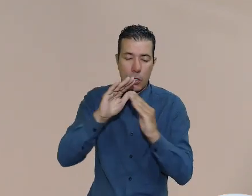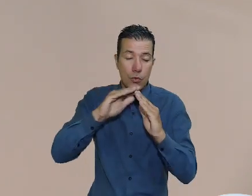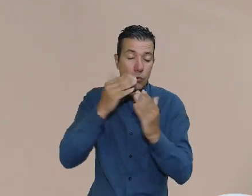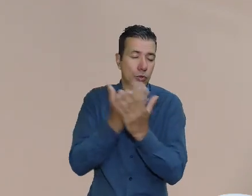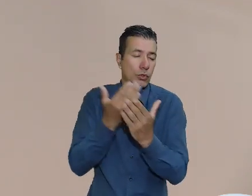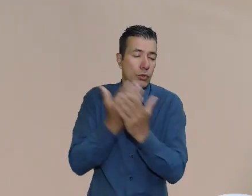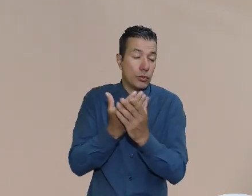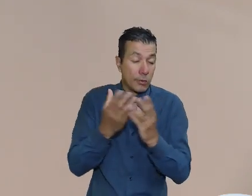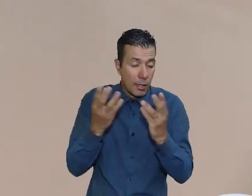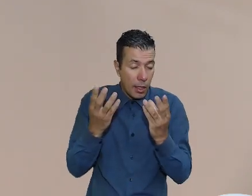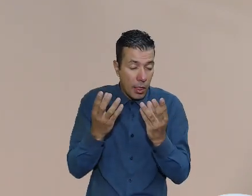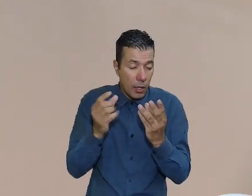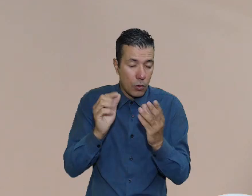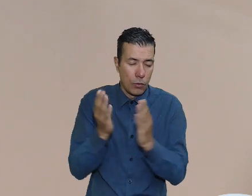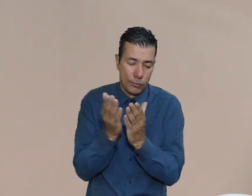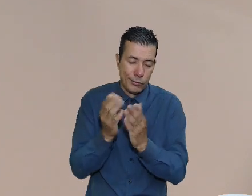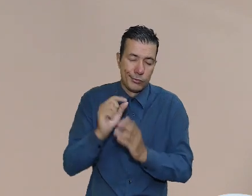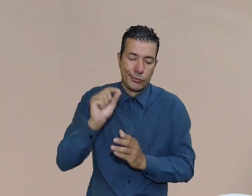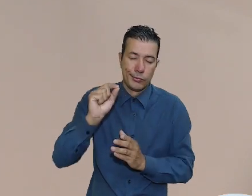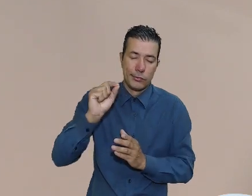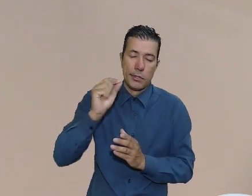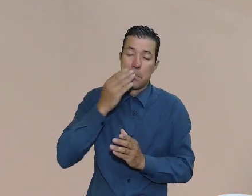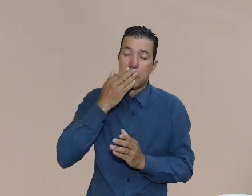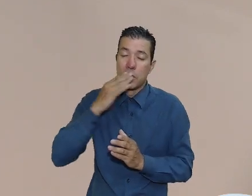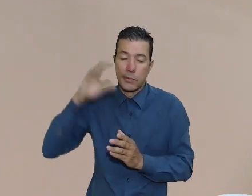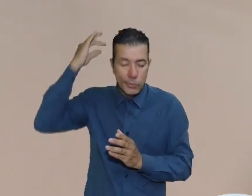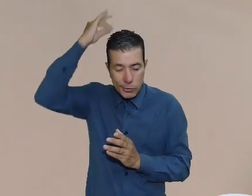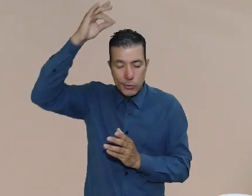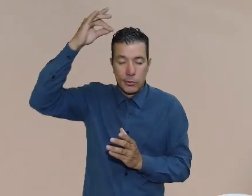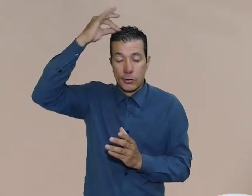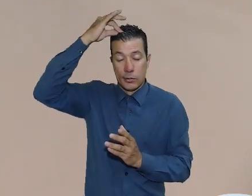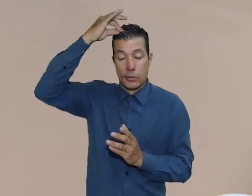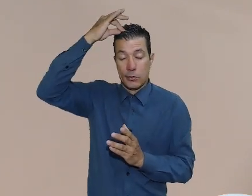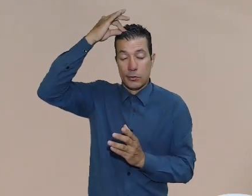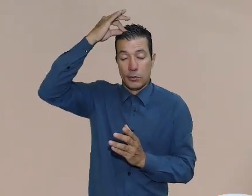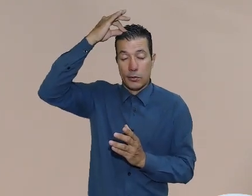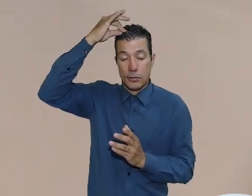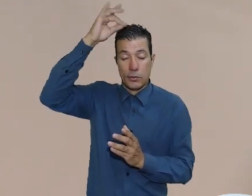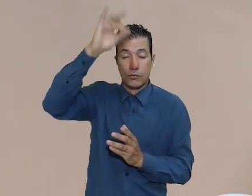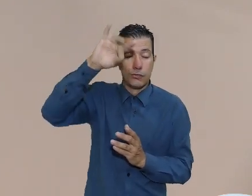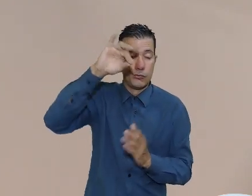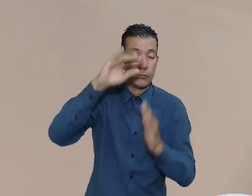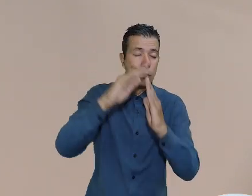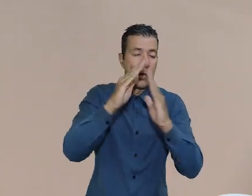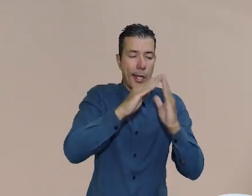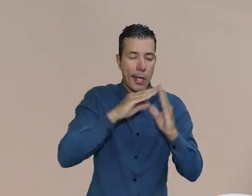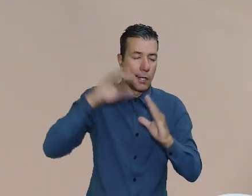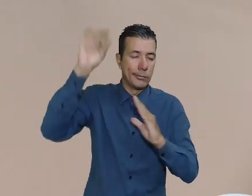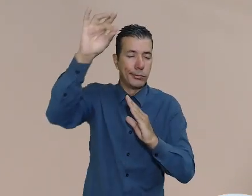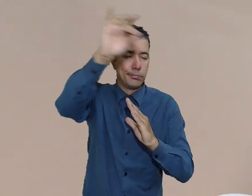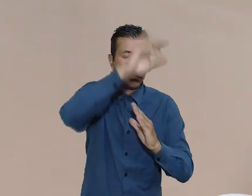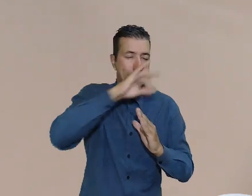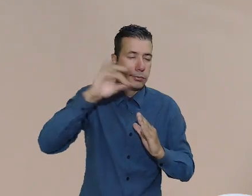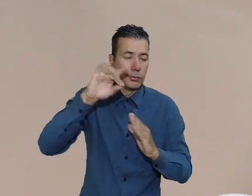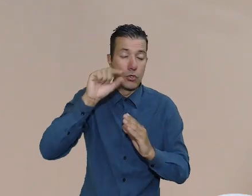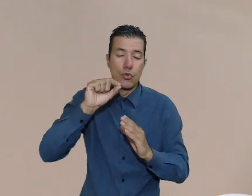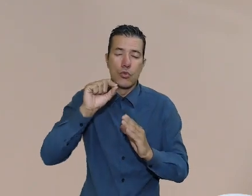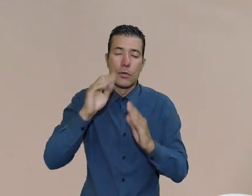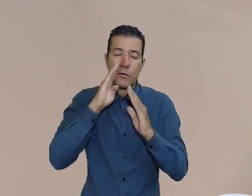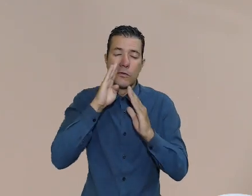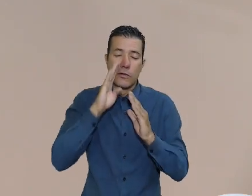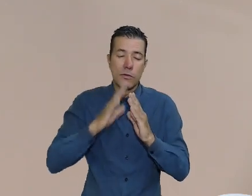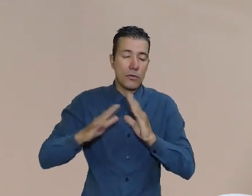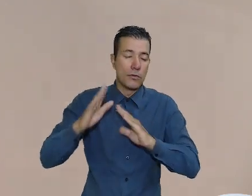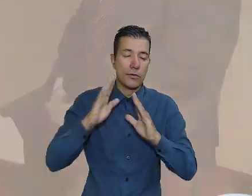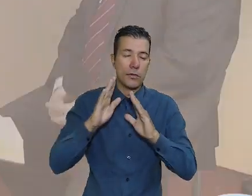bíblico nesta noite. Portanto, pedimos aqui a presença do teu Espírito Santo e também nas casas de cada ouvinte, de cada telespectador, em nome